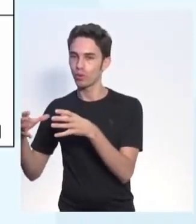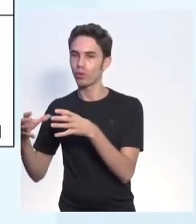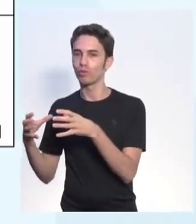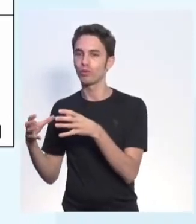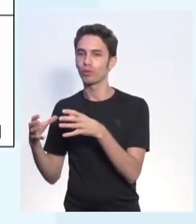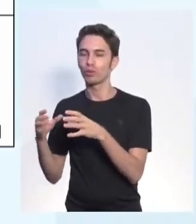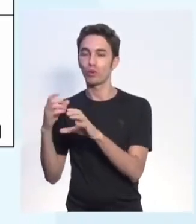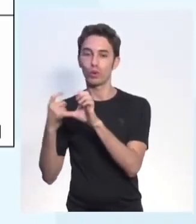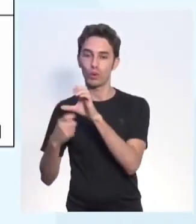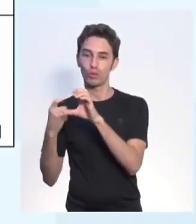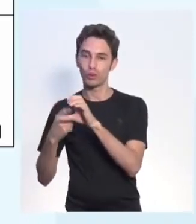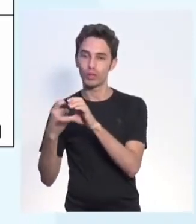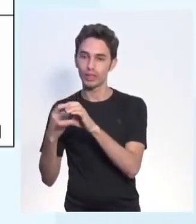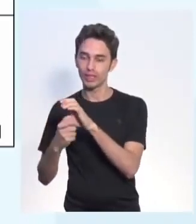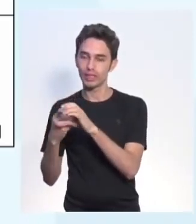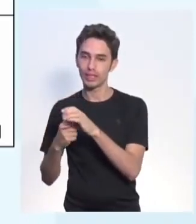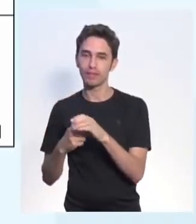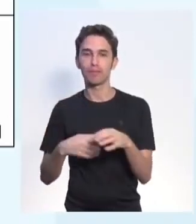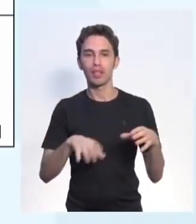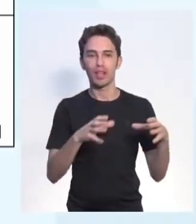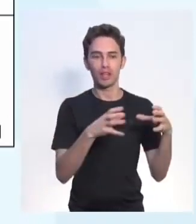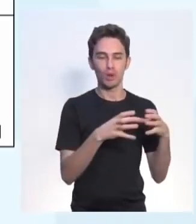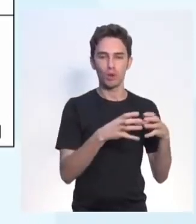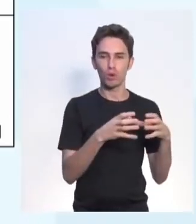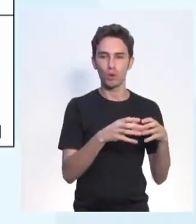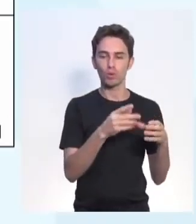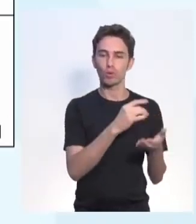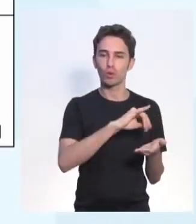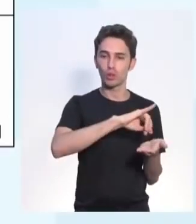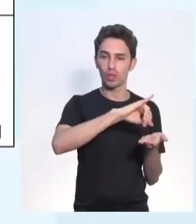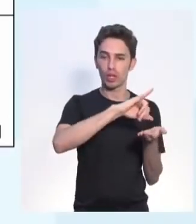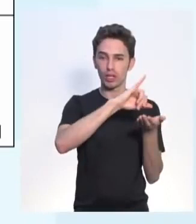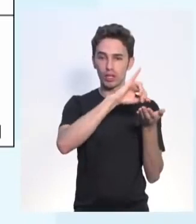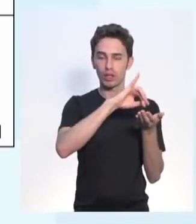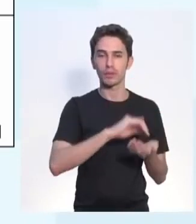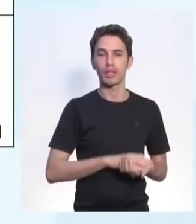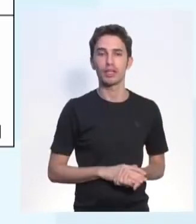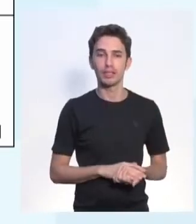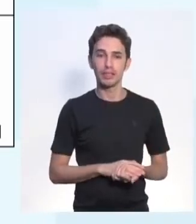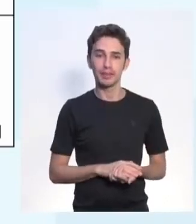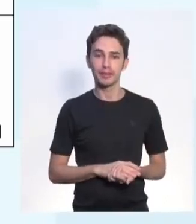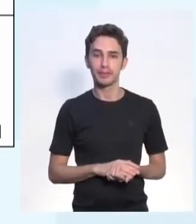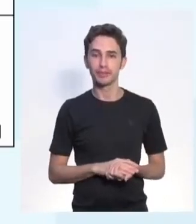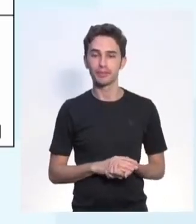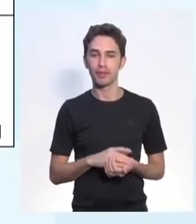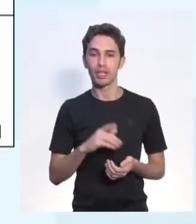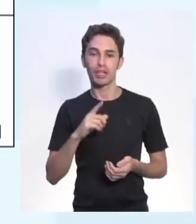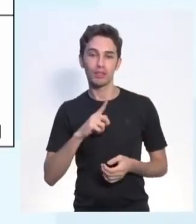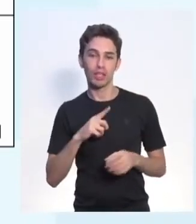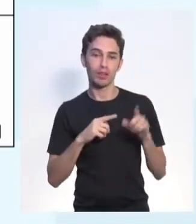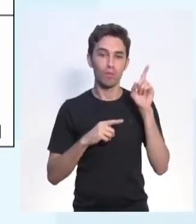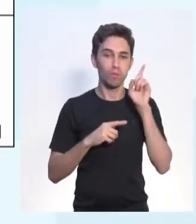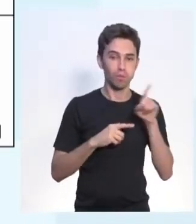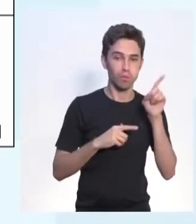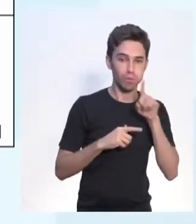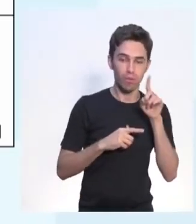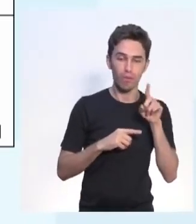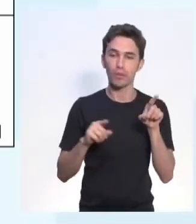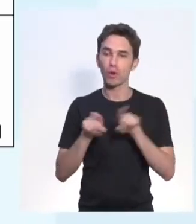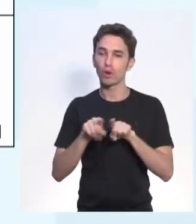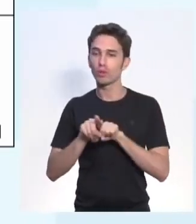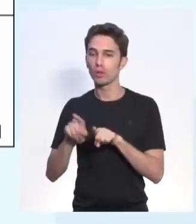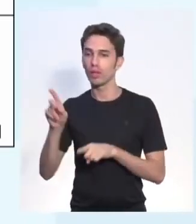você já vê aí que existe uma polarização aí econômica, porque tanto Estados Unidos como